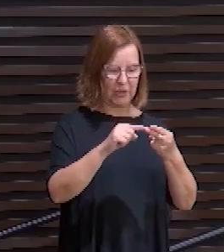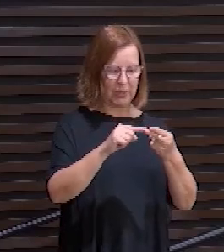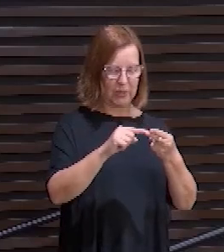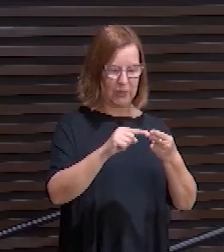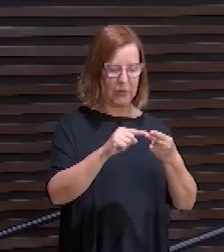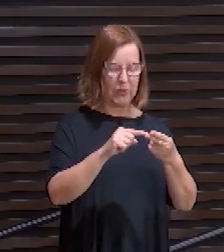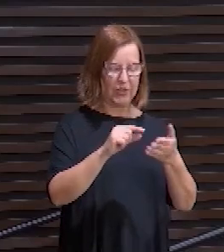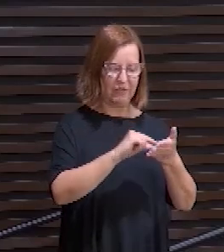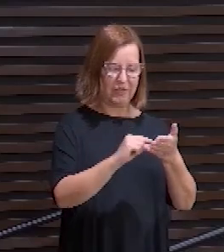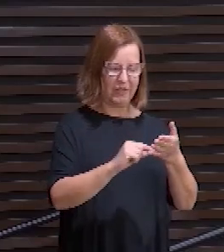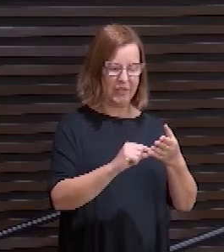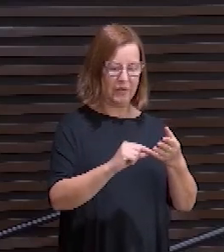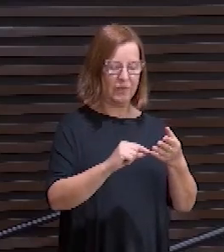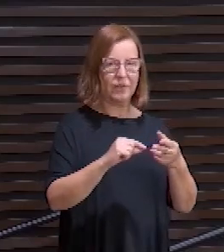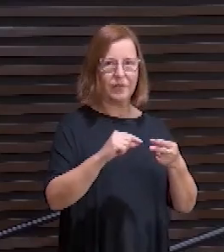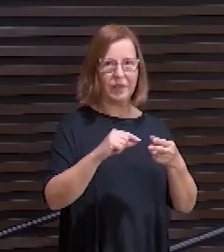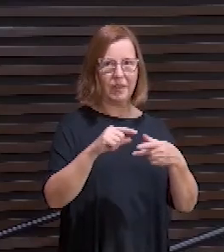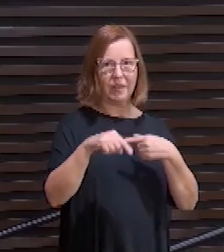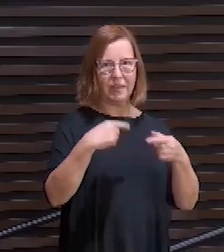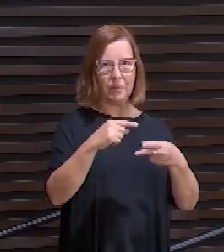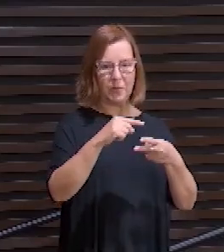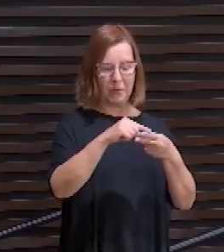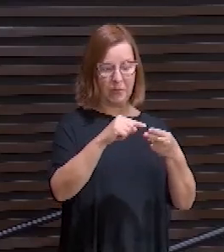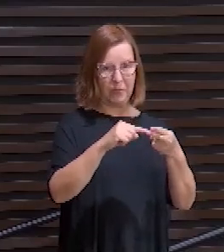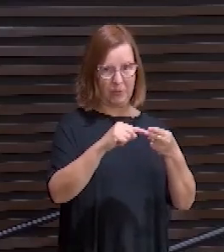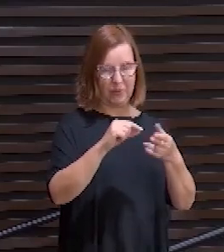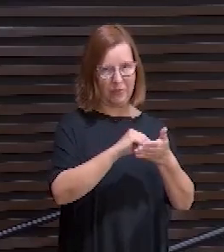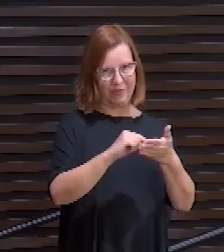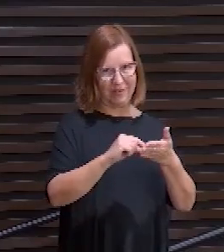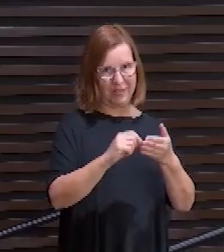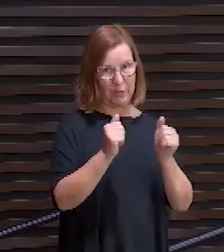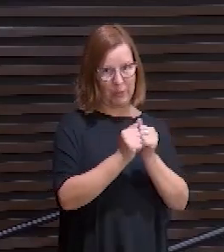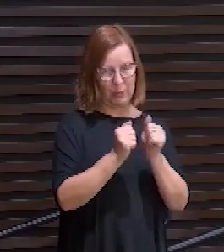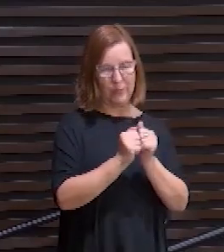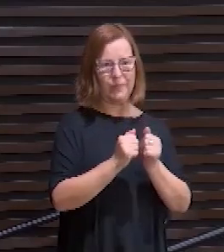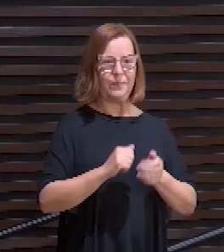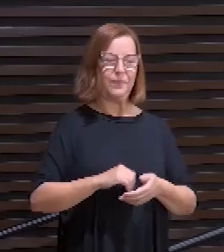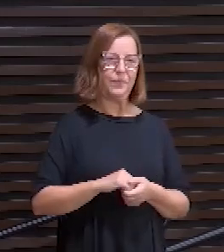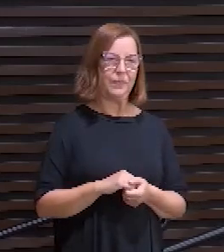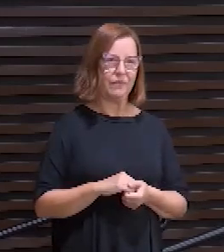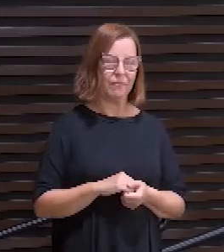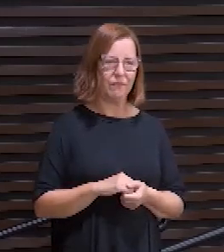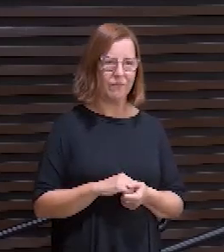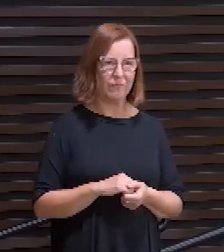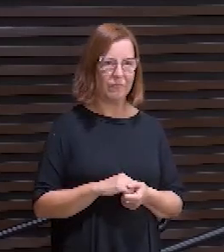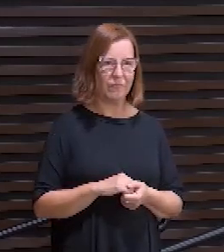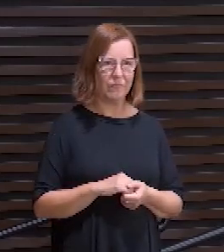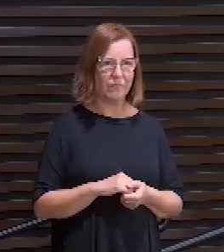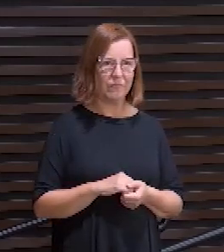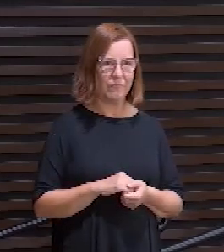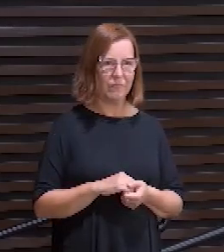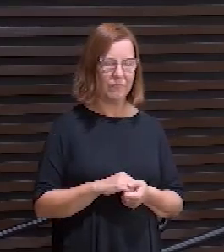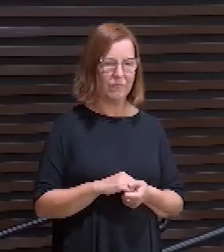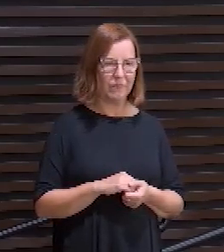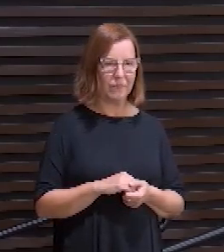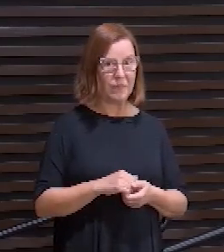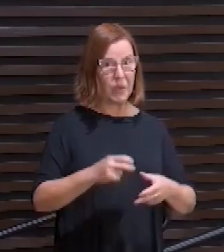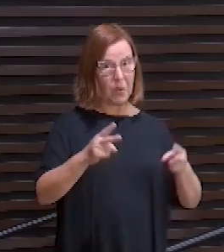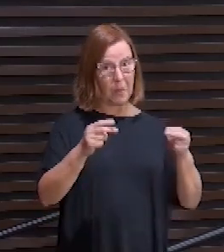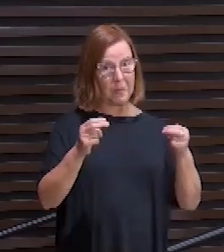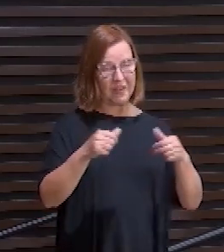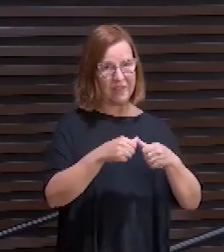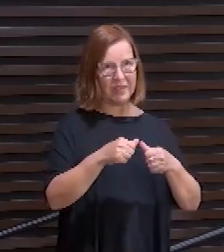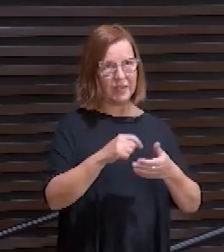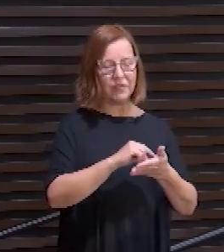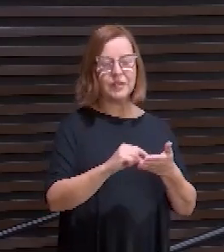leiamos juntos os 2, um depois do outro. E eu vou chamar a sua atenção para esses versículos,